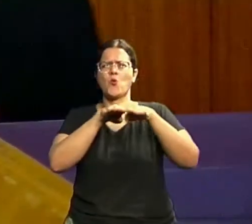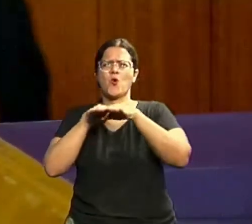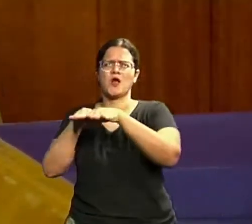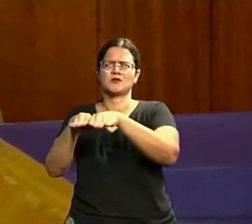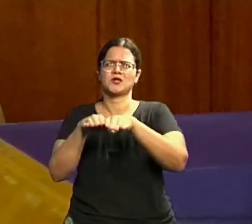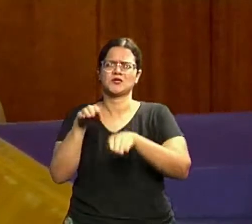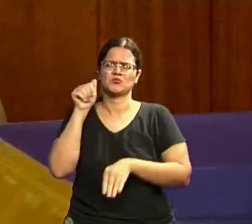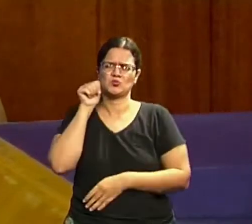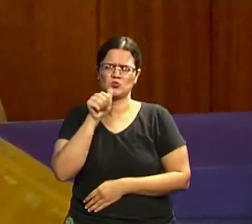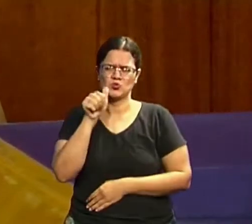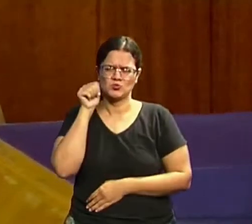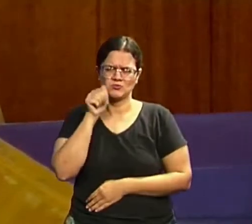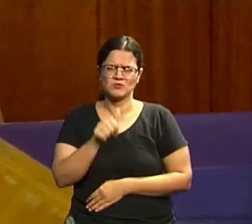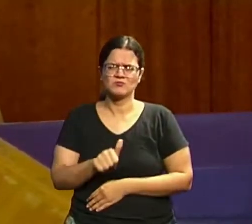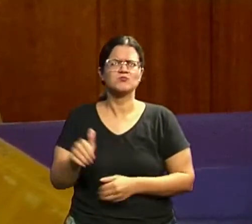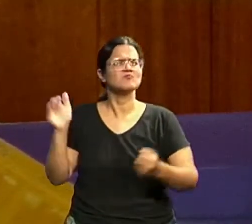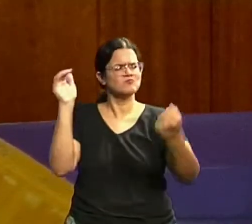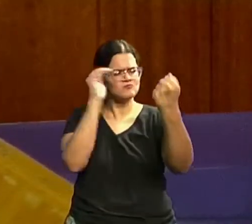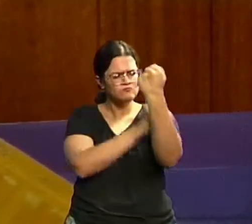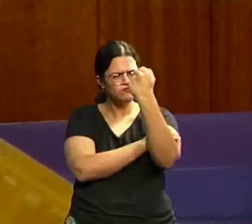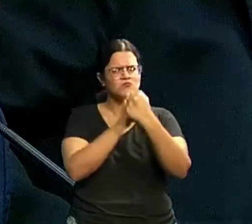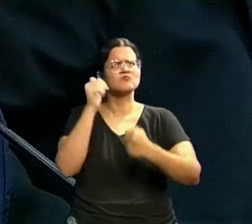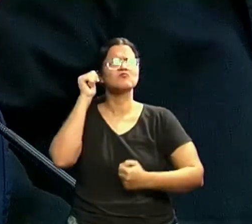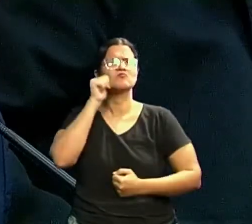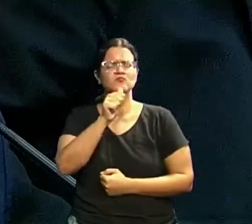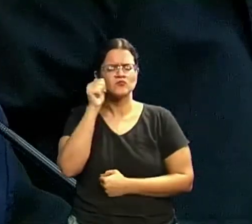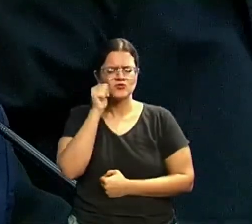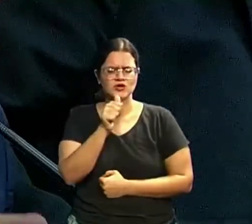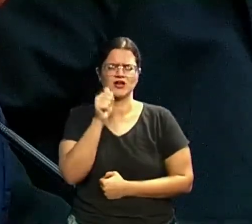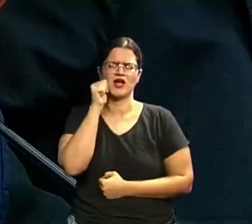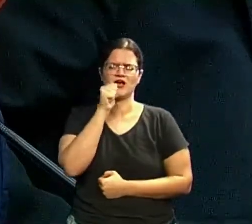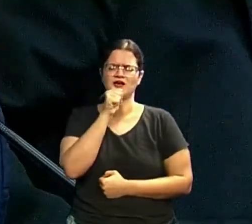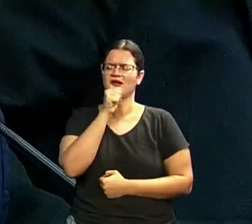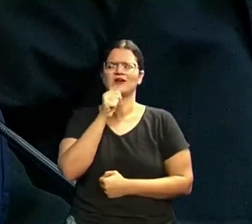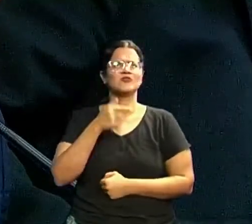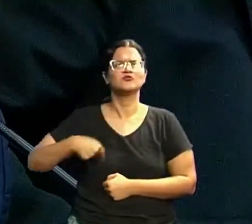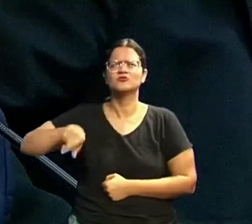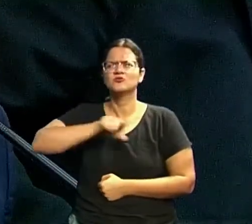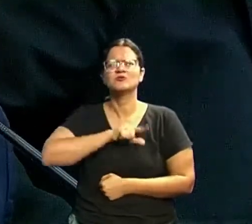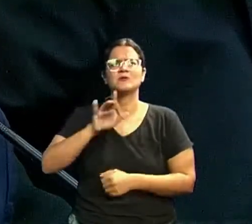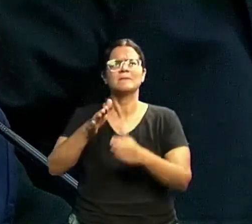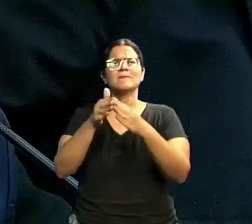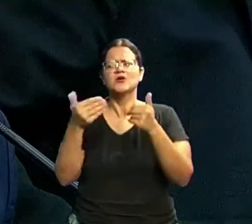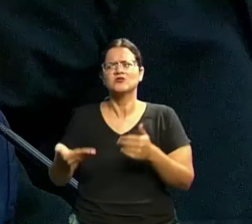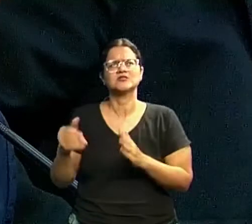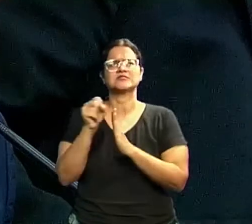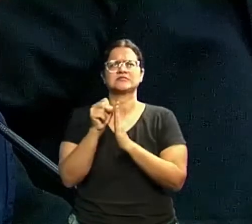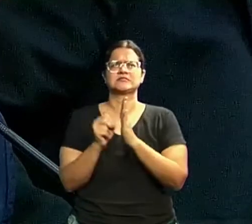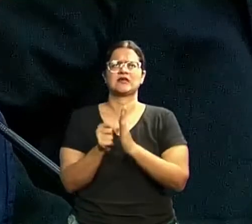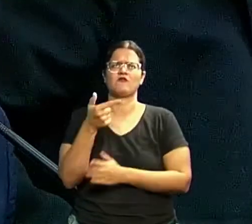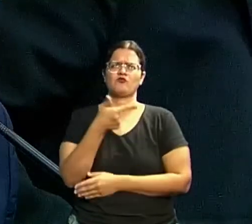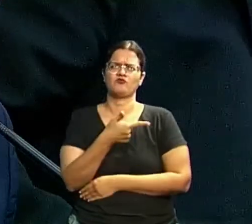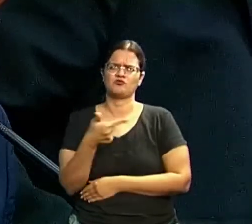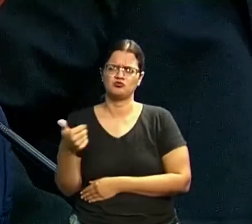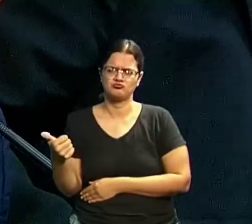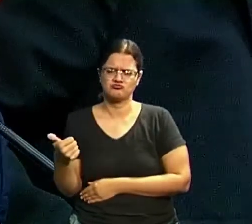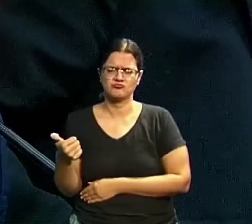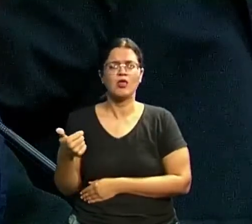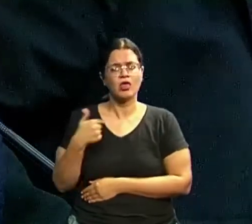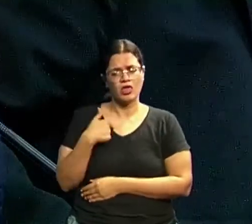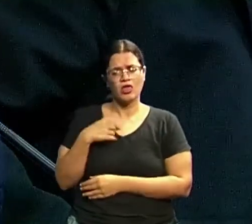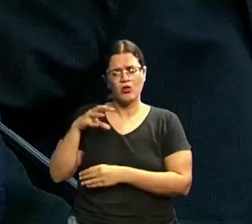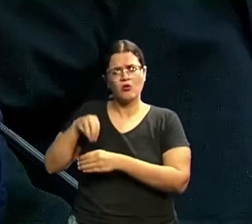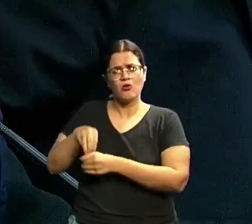feminina, do empoderamento feminino que tanto se cobra no século XXI. Eu sou do